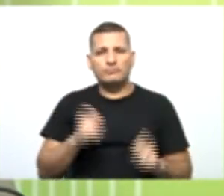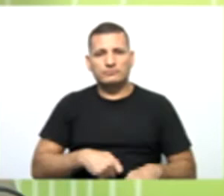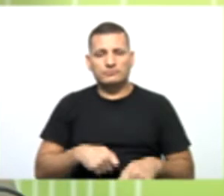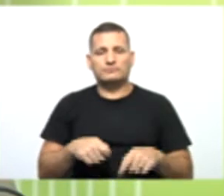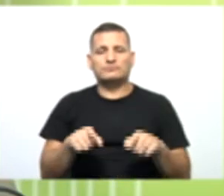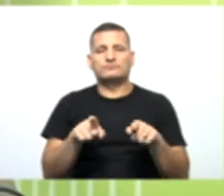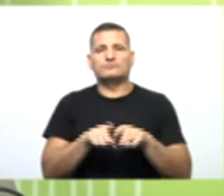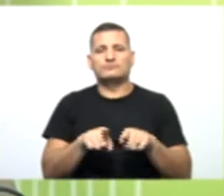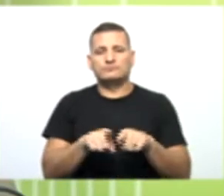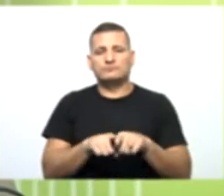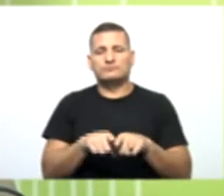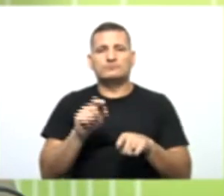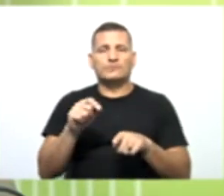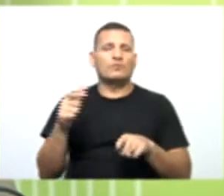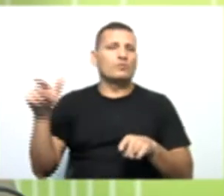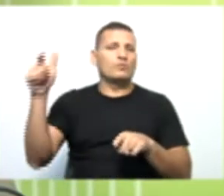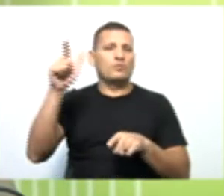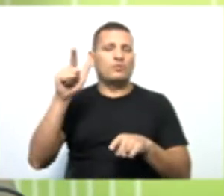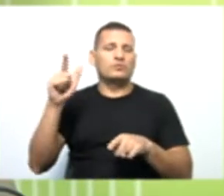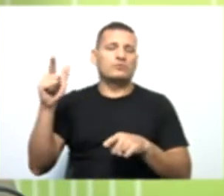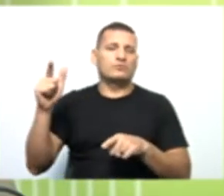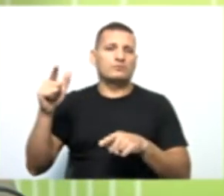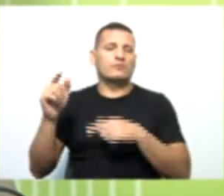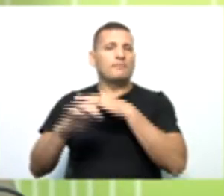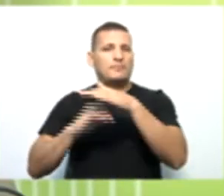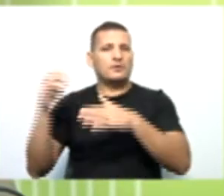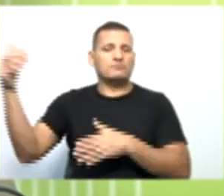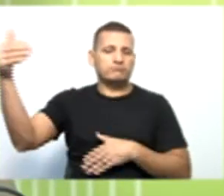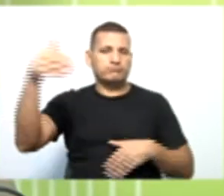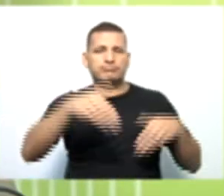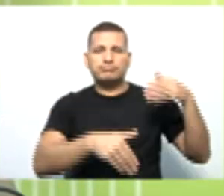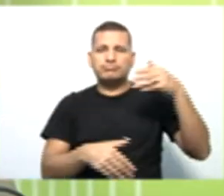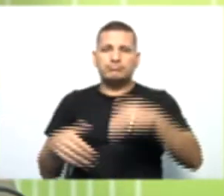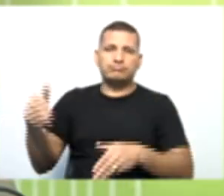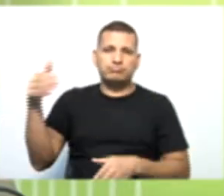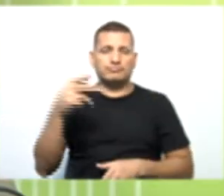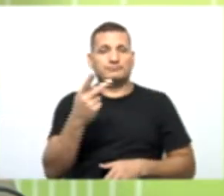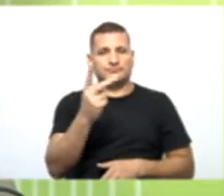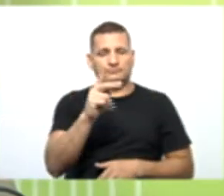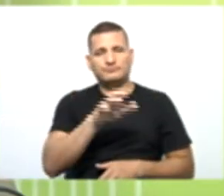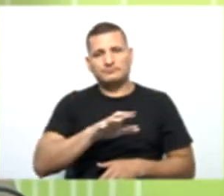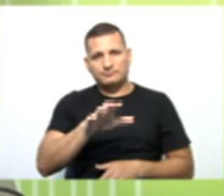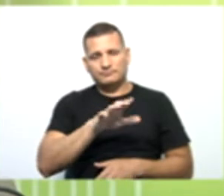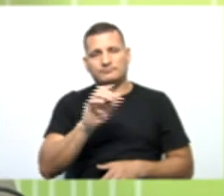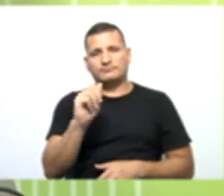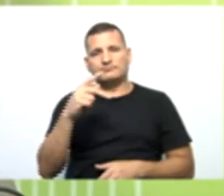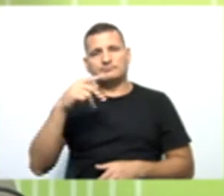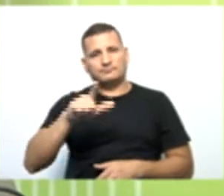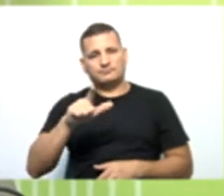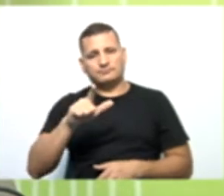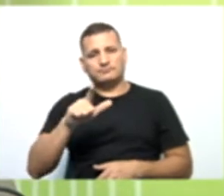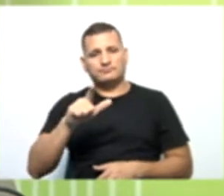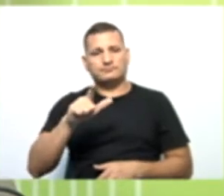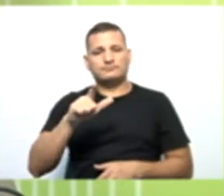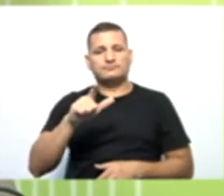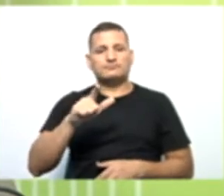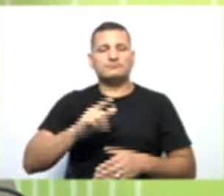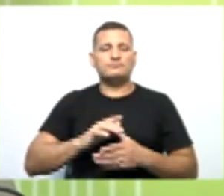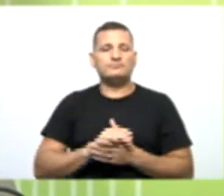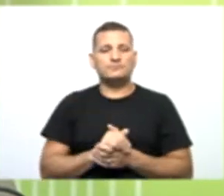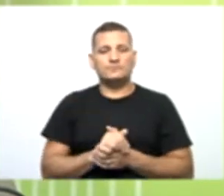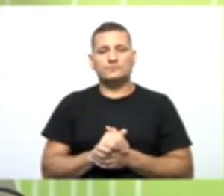também a vinda de outros empreendedores para a região do seu APL, para o arranjo produtivo